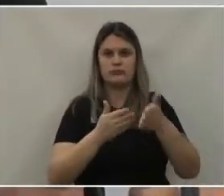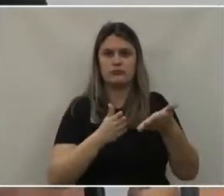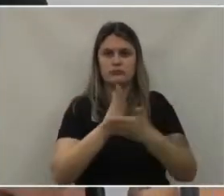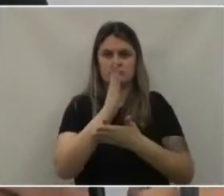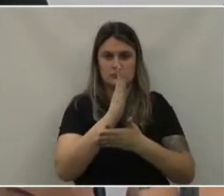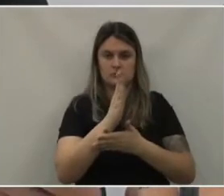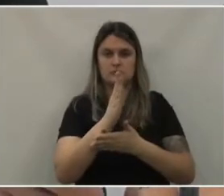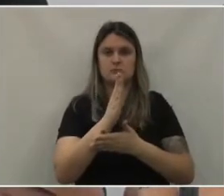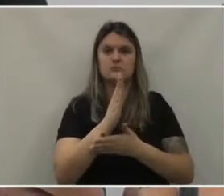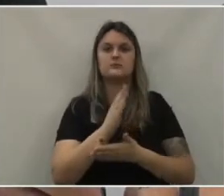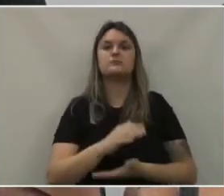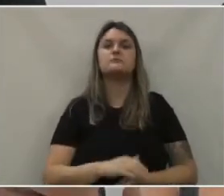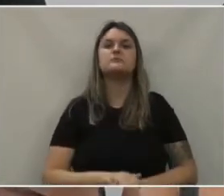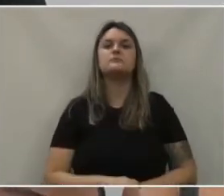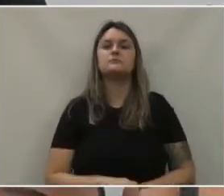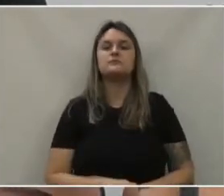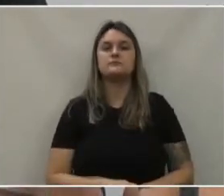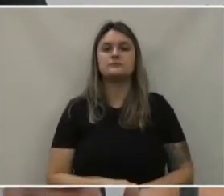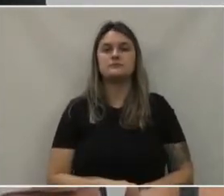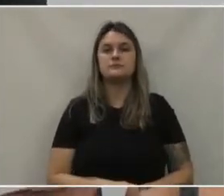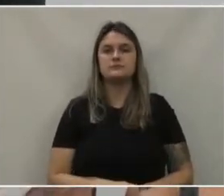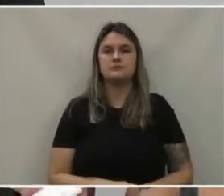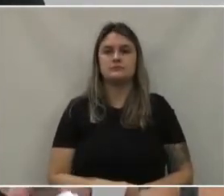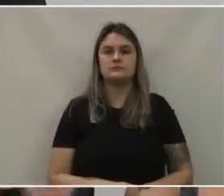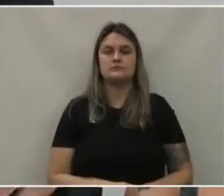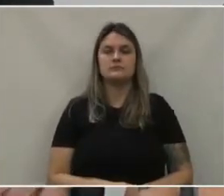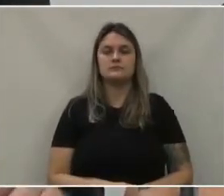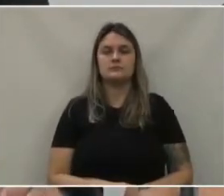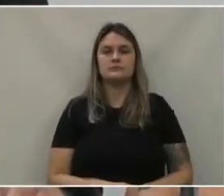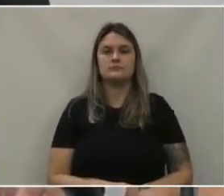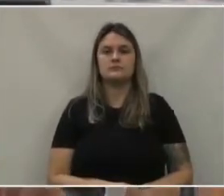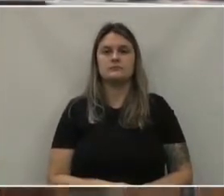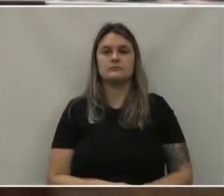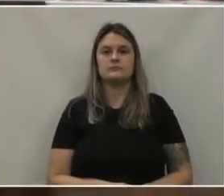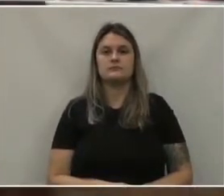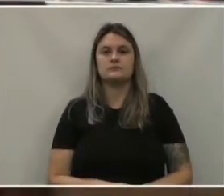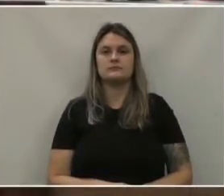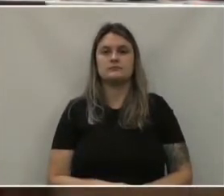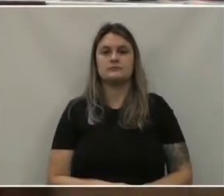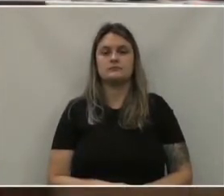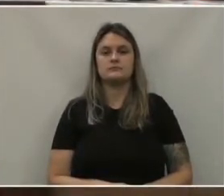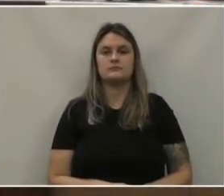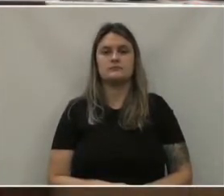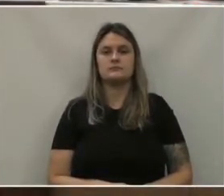única do projeto de lei ordinária de número 37/2019.